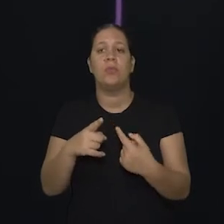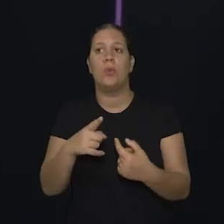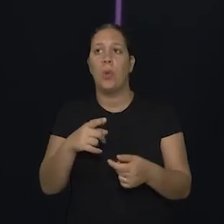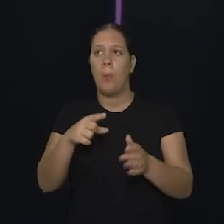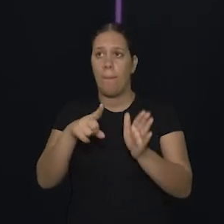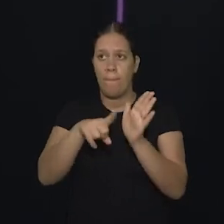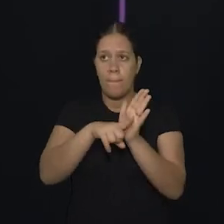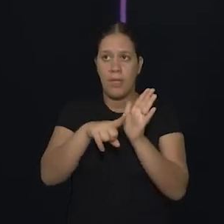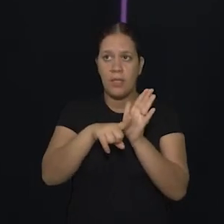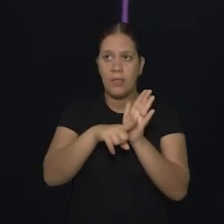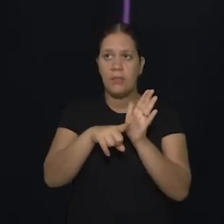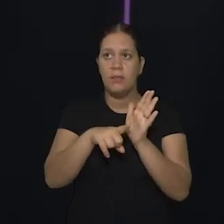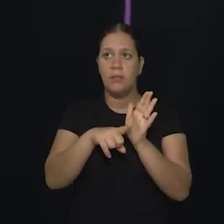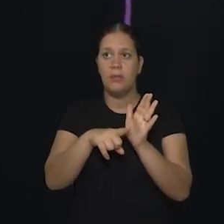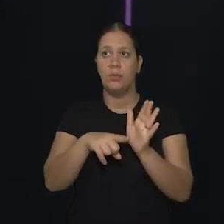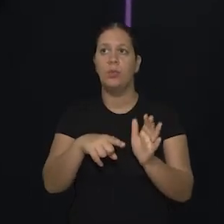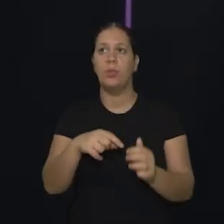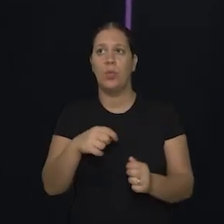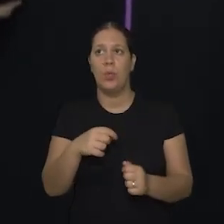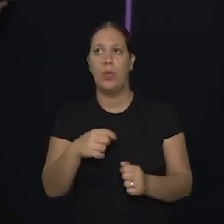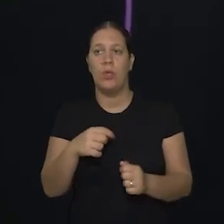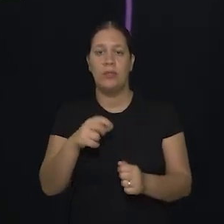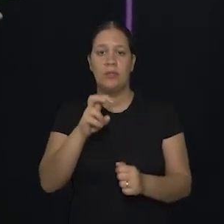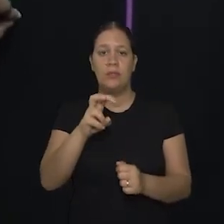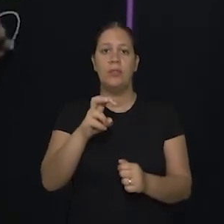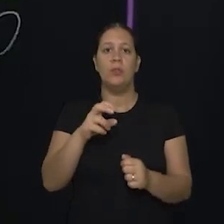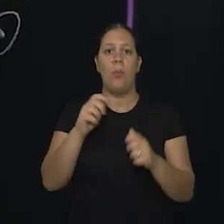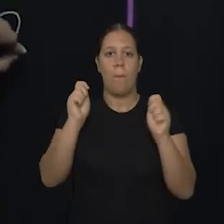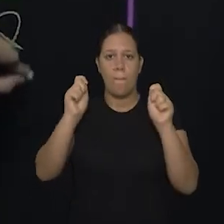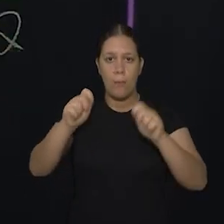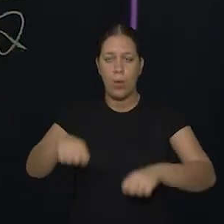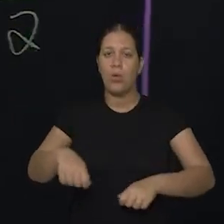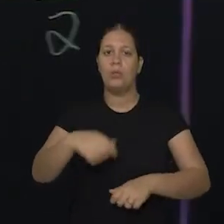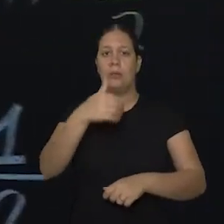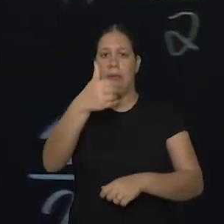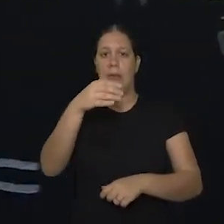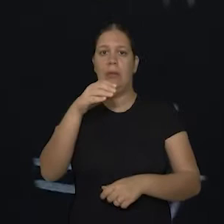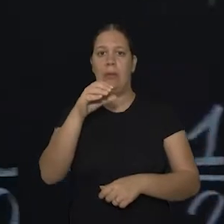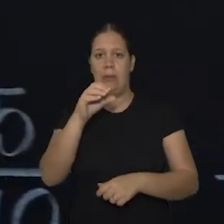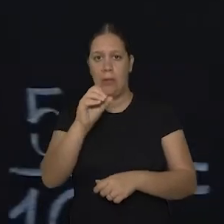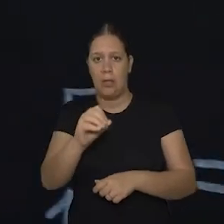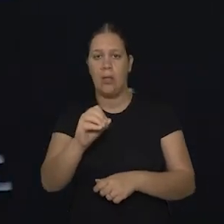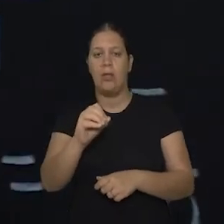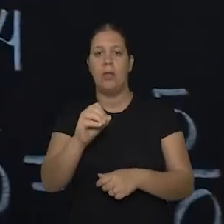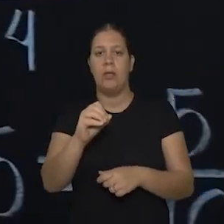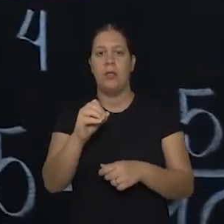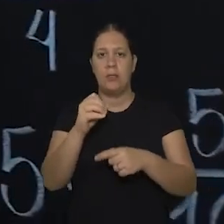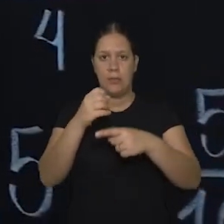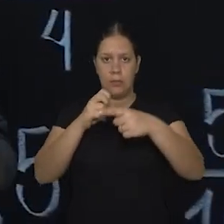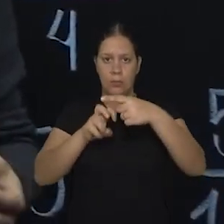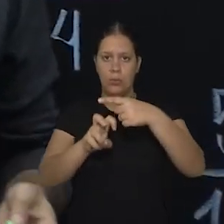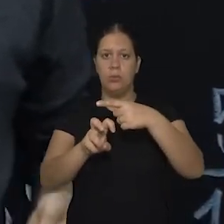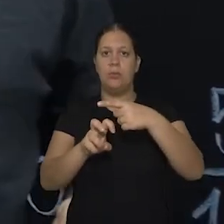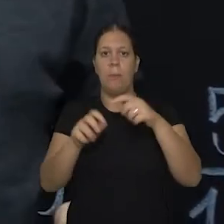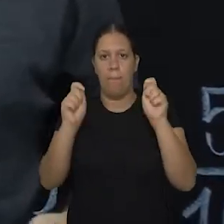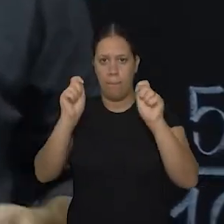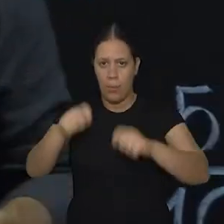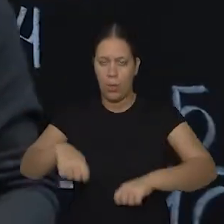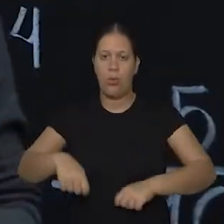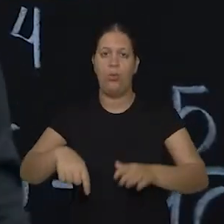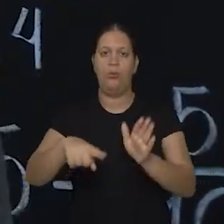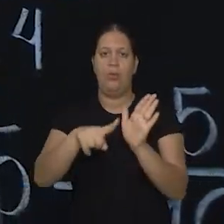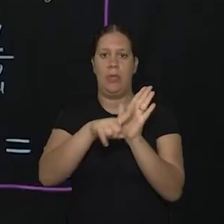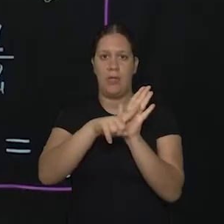Porque o -5, ele pode ser escrito como a divisão de 10 por 2 na forma